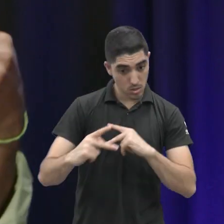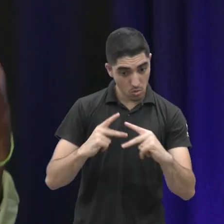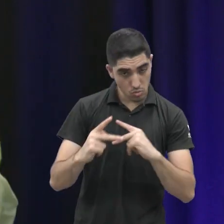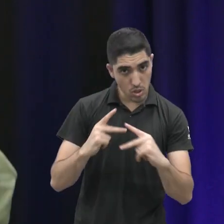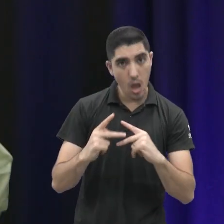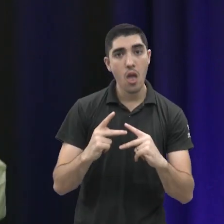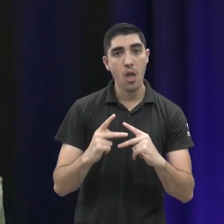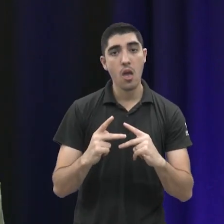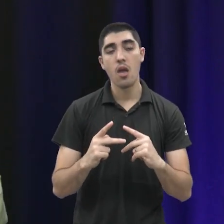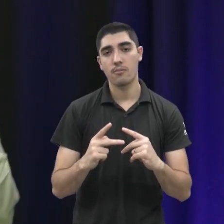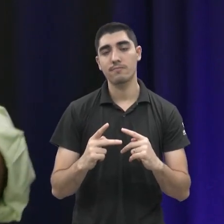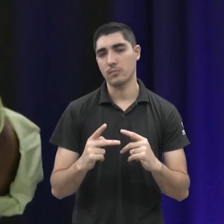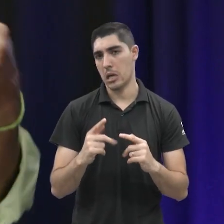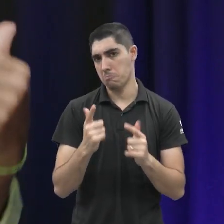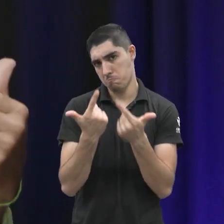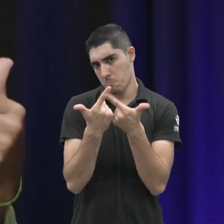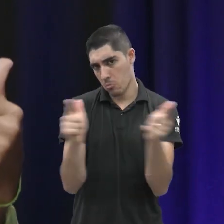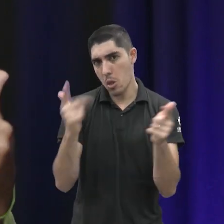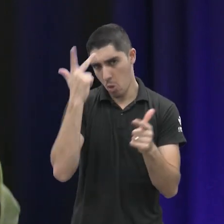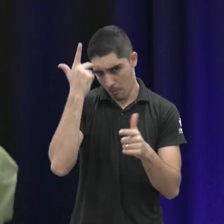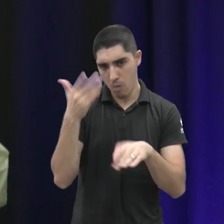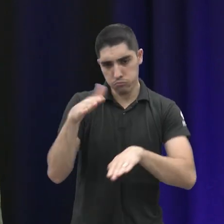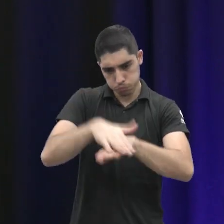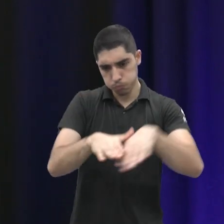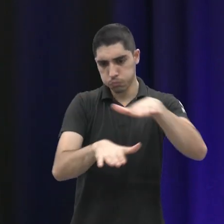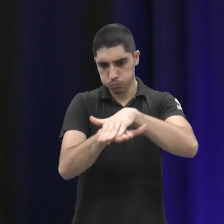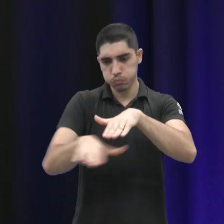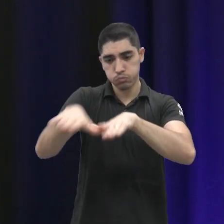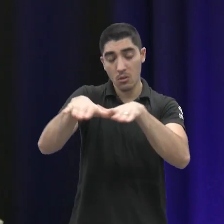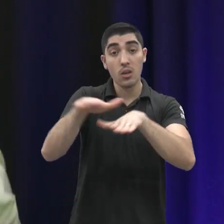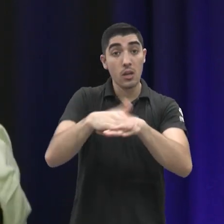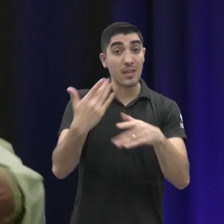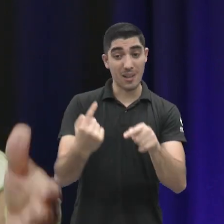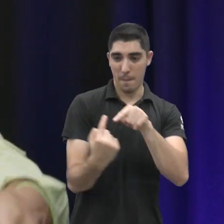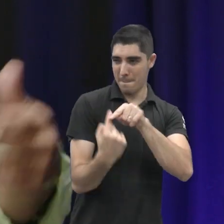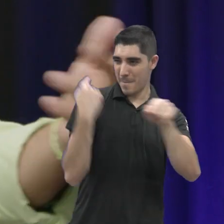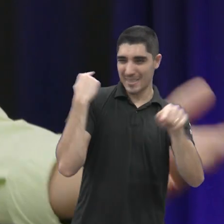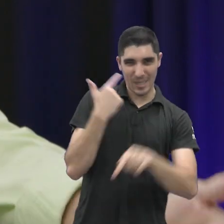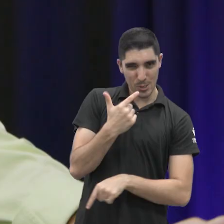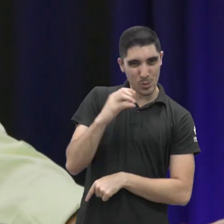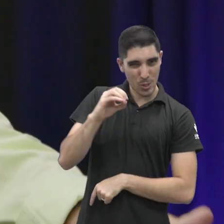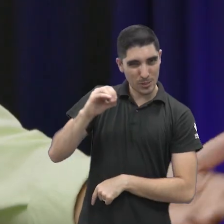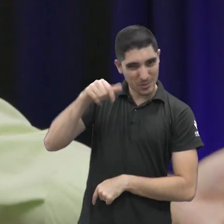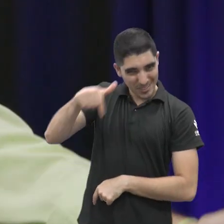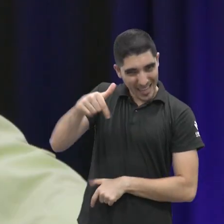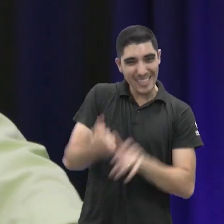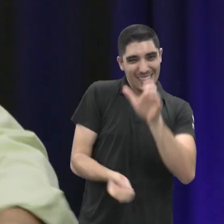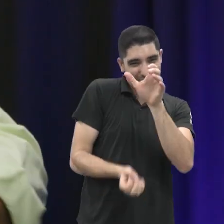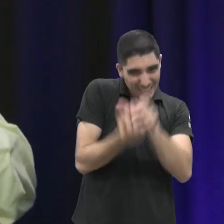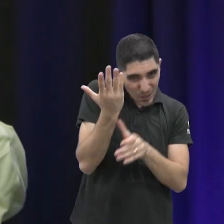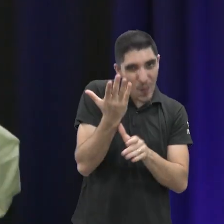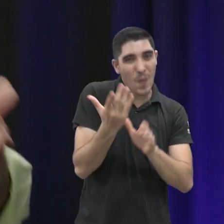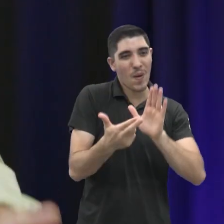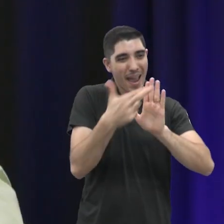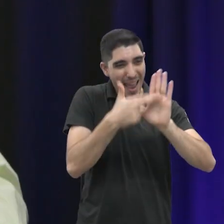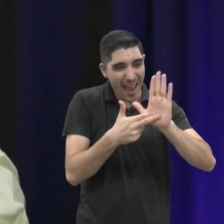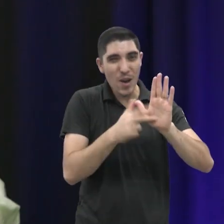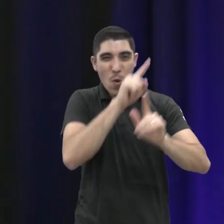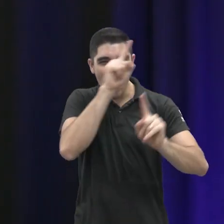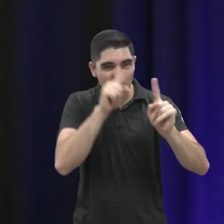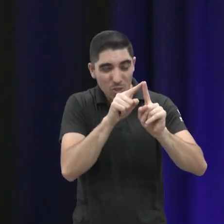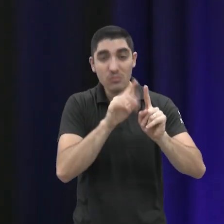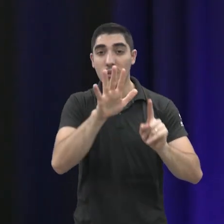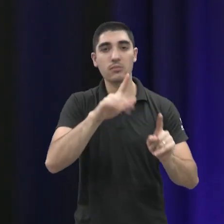não alcançamos os números colocados lá em 2007 para o saneamento como um todo, para água potável, para acesso a